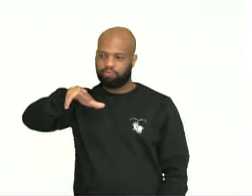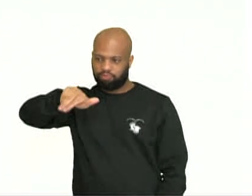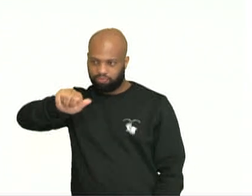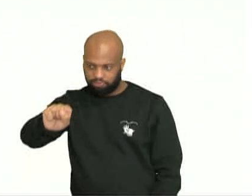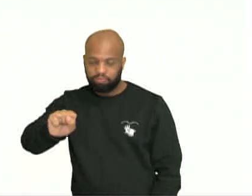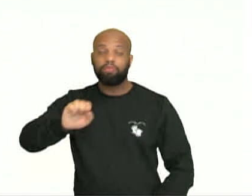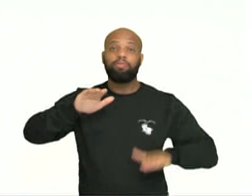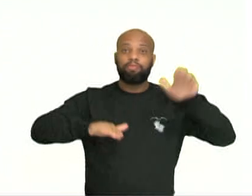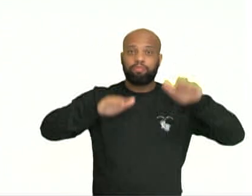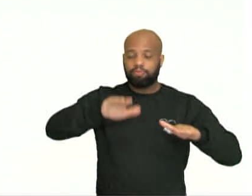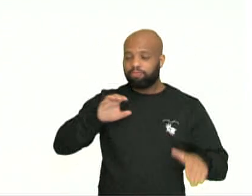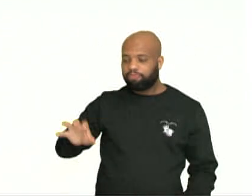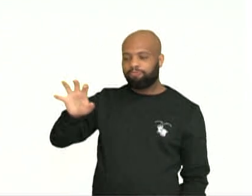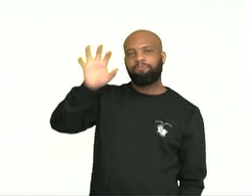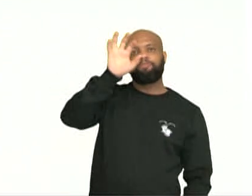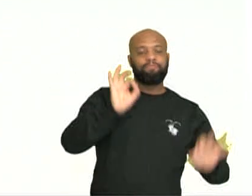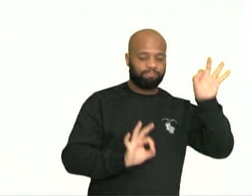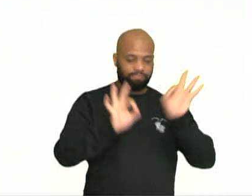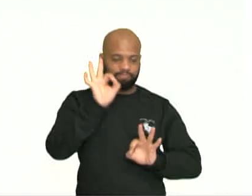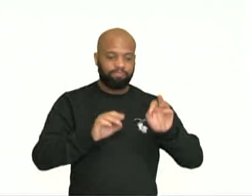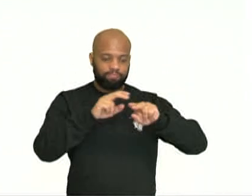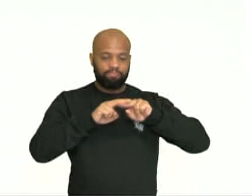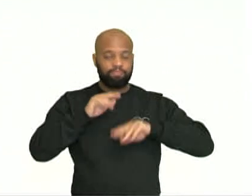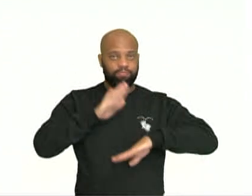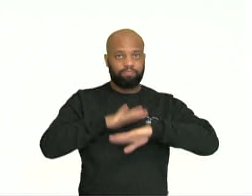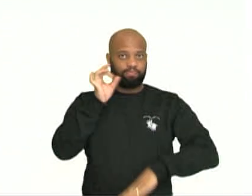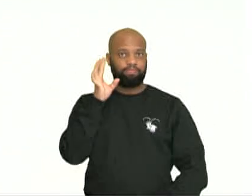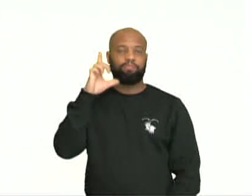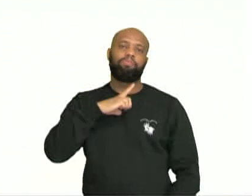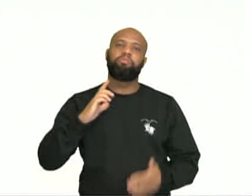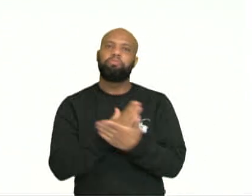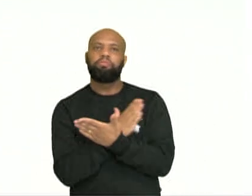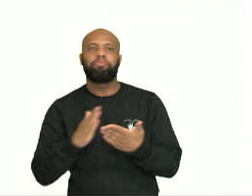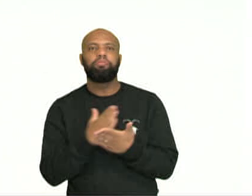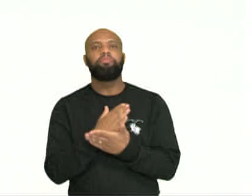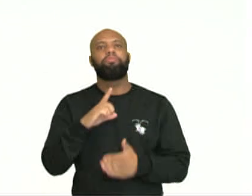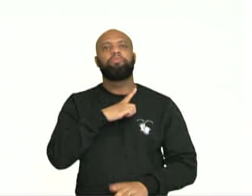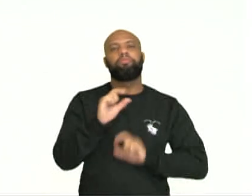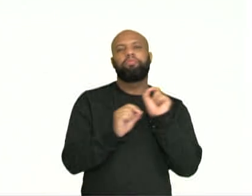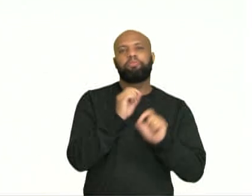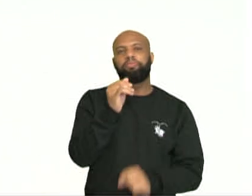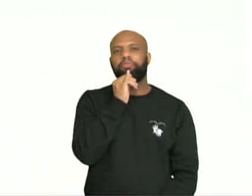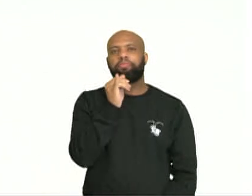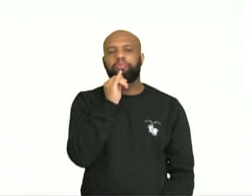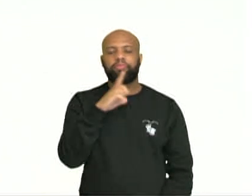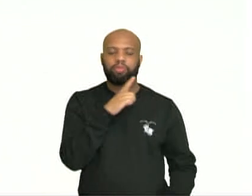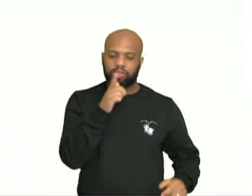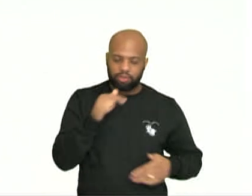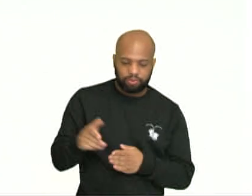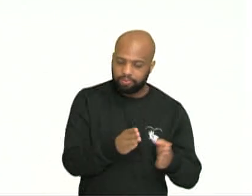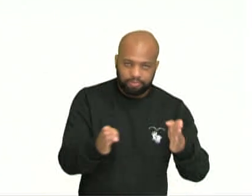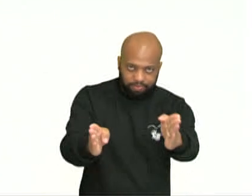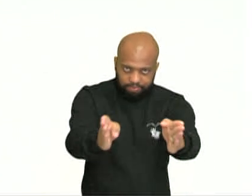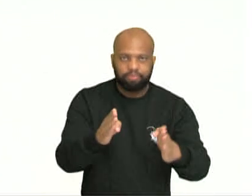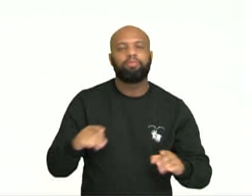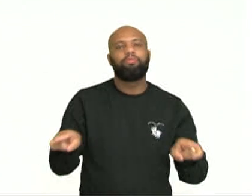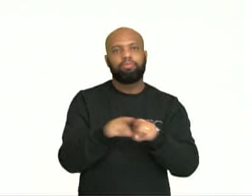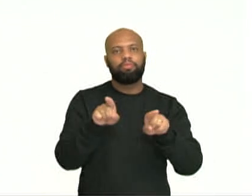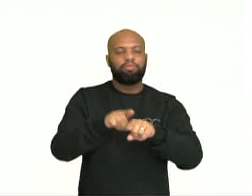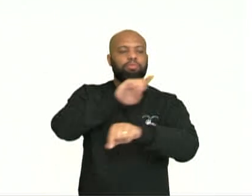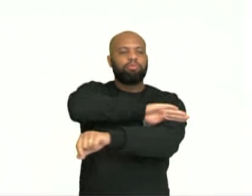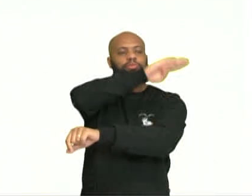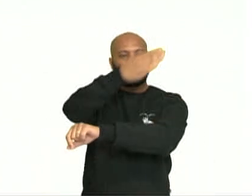pela facilidade. Algumas são fronteiras físicas, como por exemplo rios, montanhas.